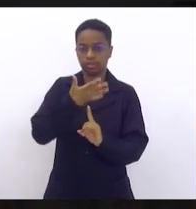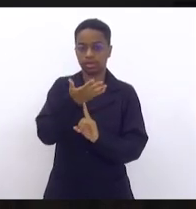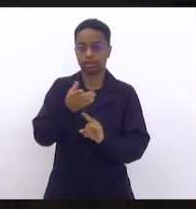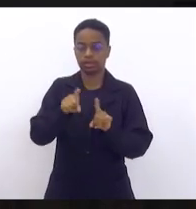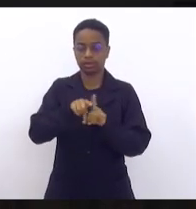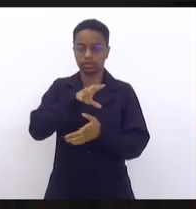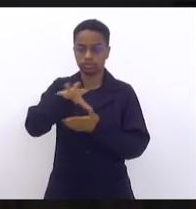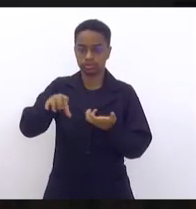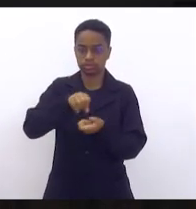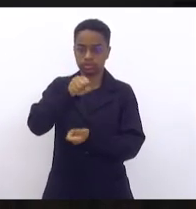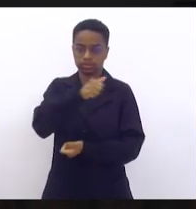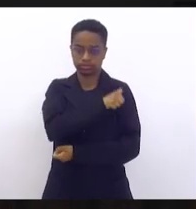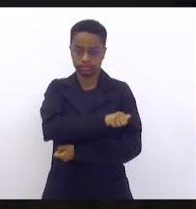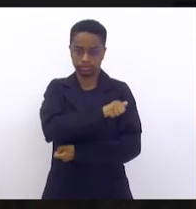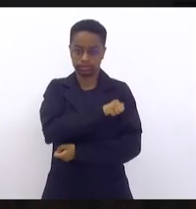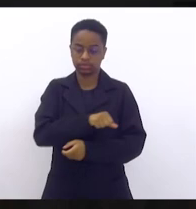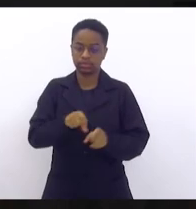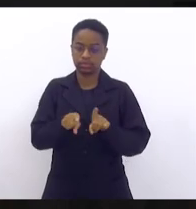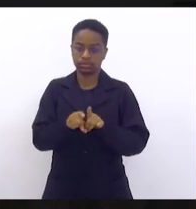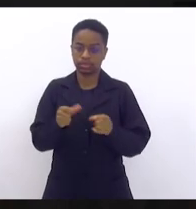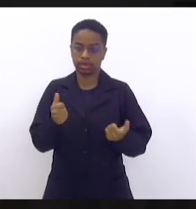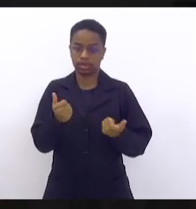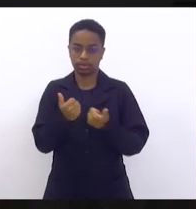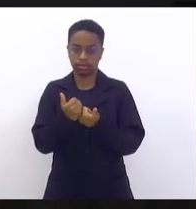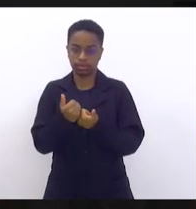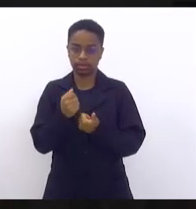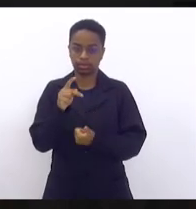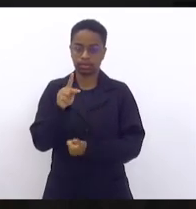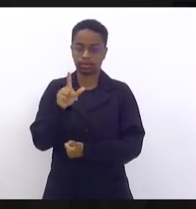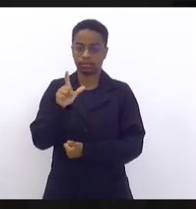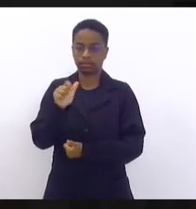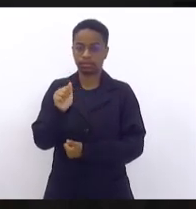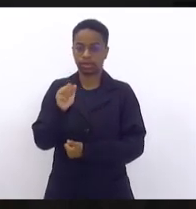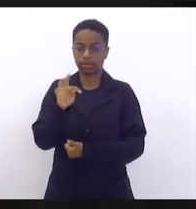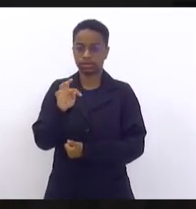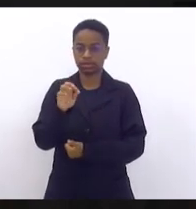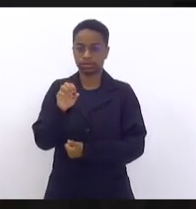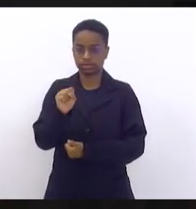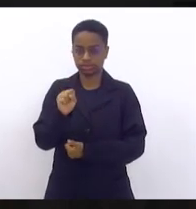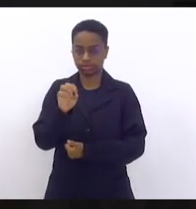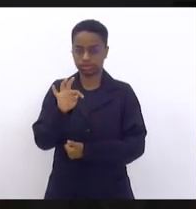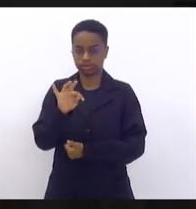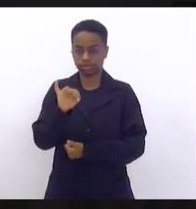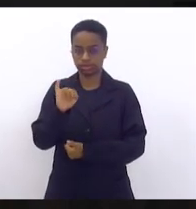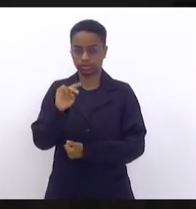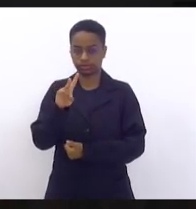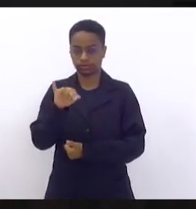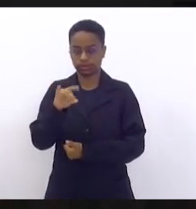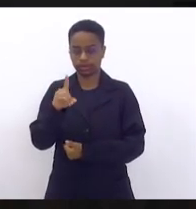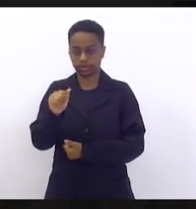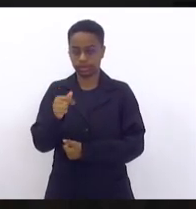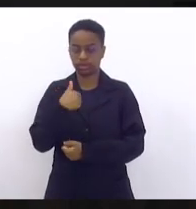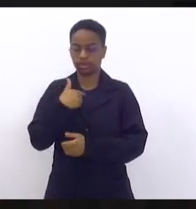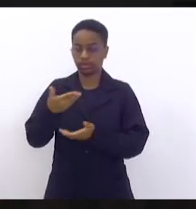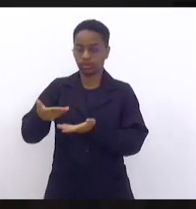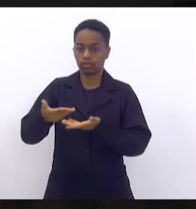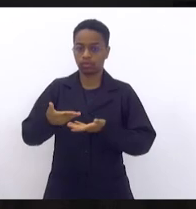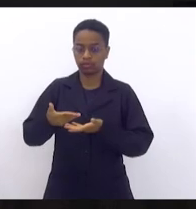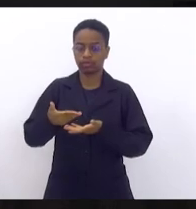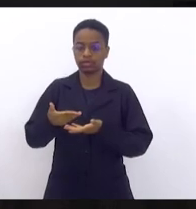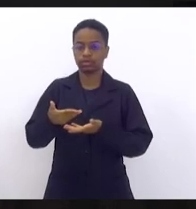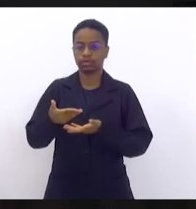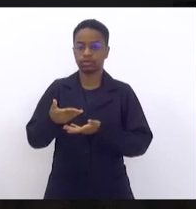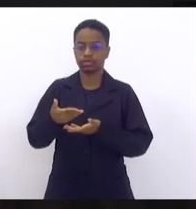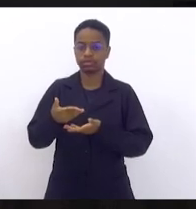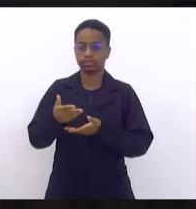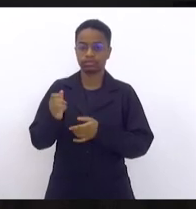da Braskem com apoio da plastivida gostaria de convidar para comprar uma mesa de honra o